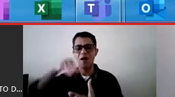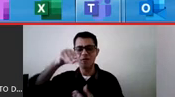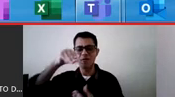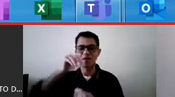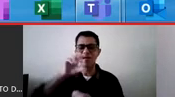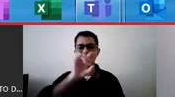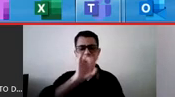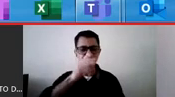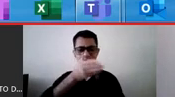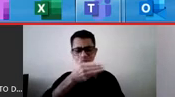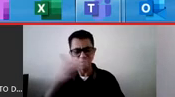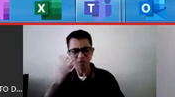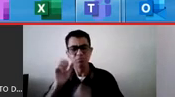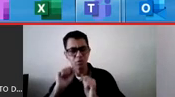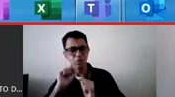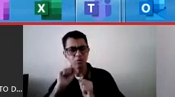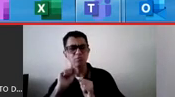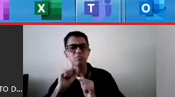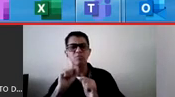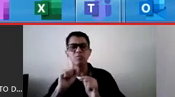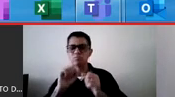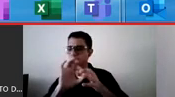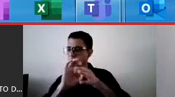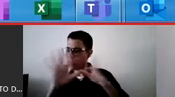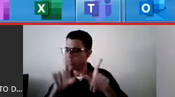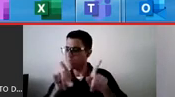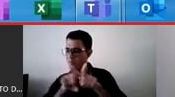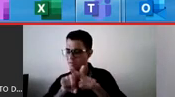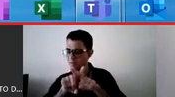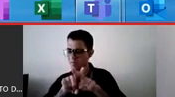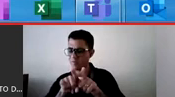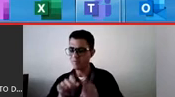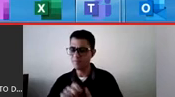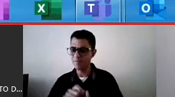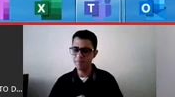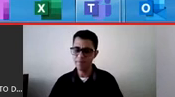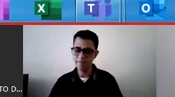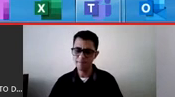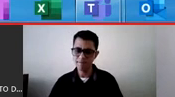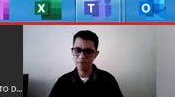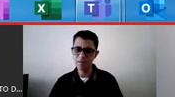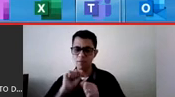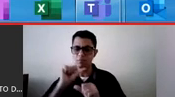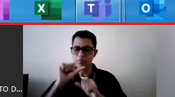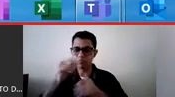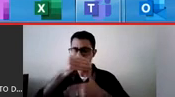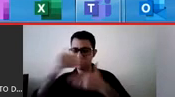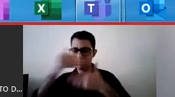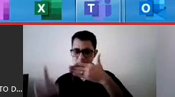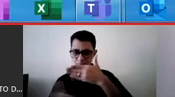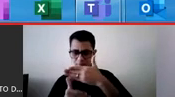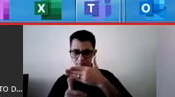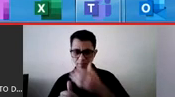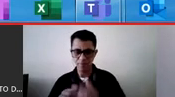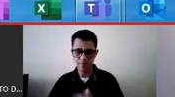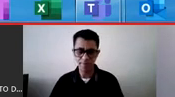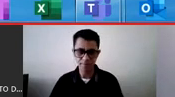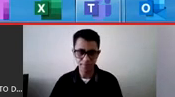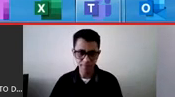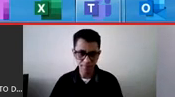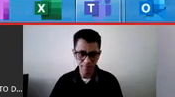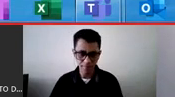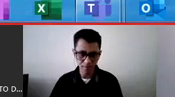interior de meditar ou achar algo que venha proporcionar um bem-estar a você. Passa a palavra à Alexandra. Gente,